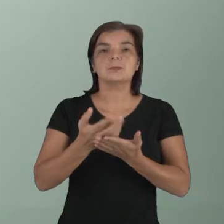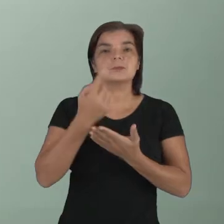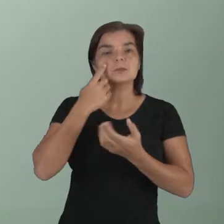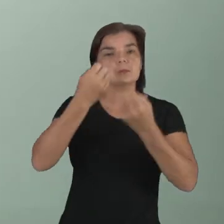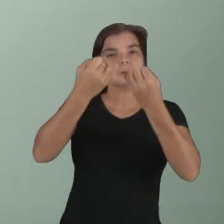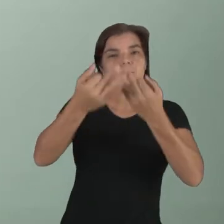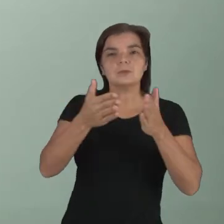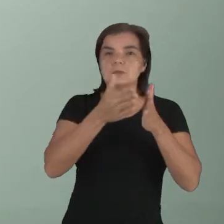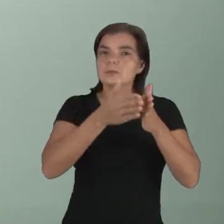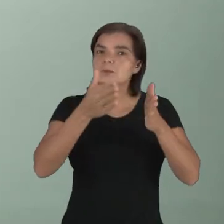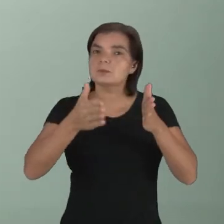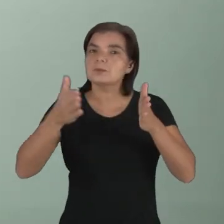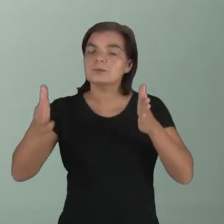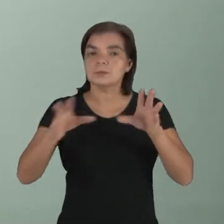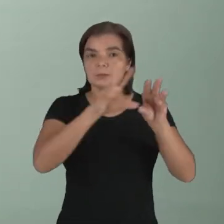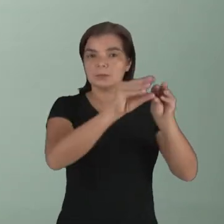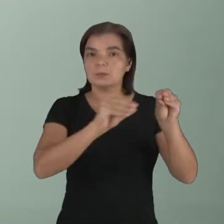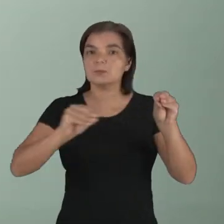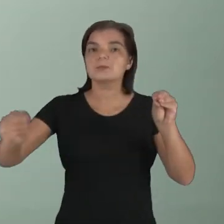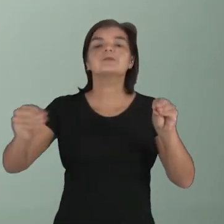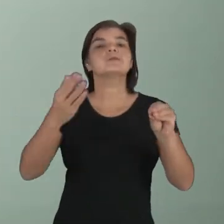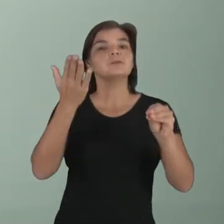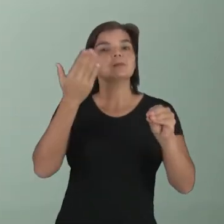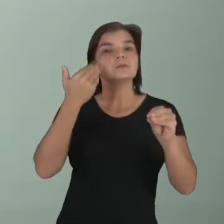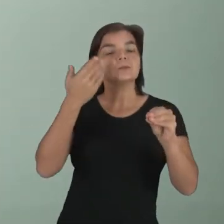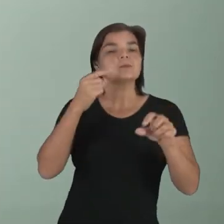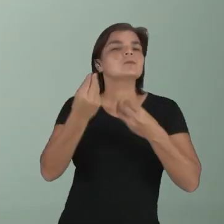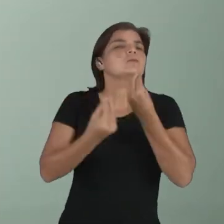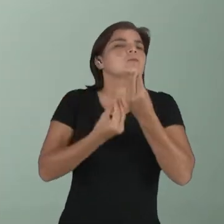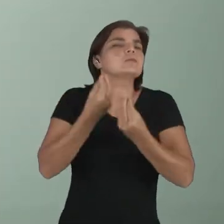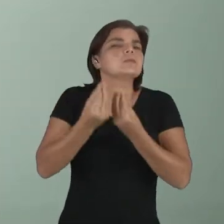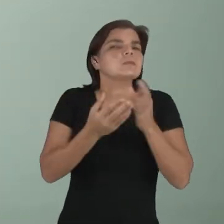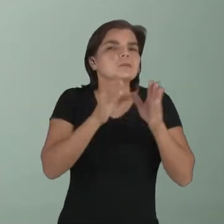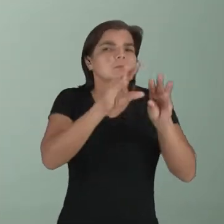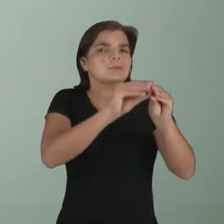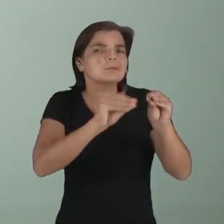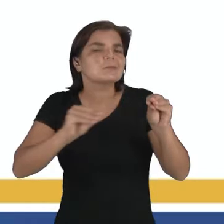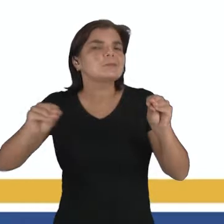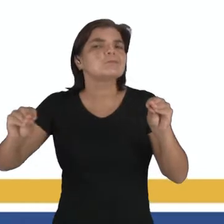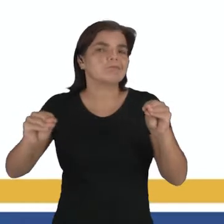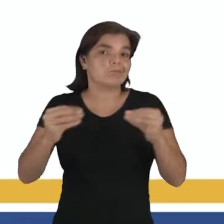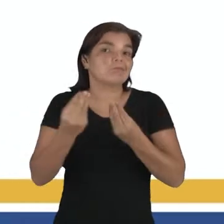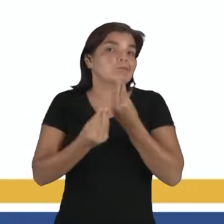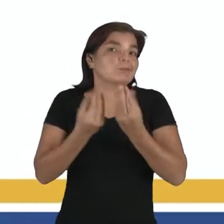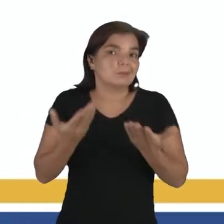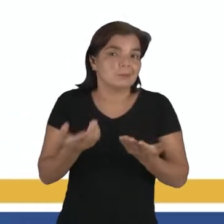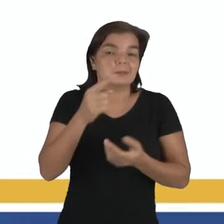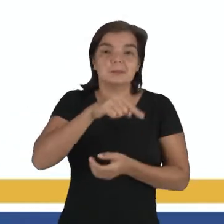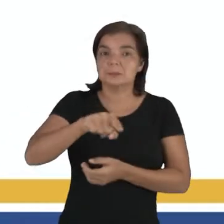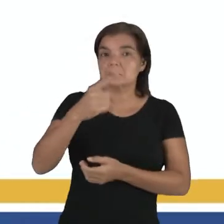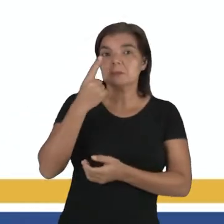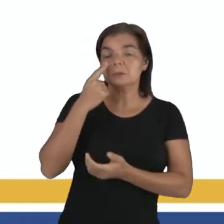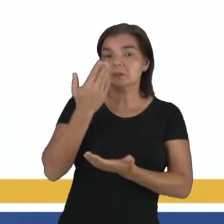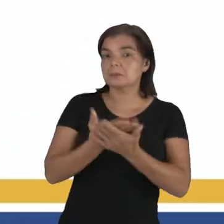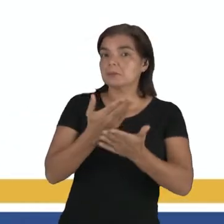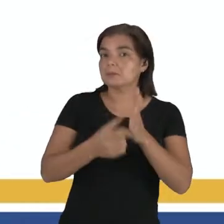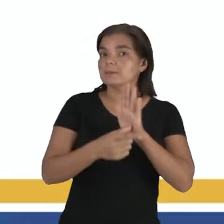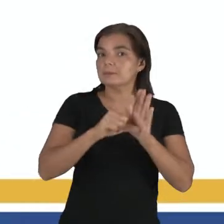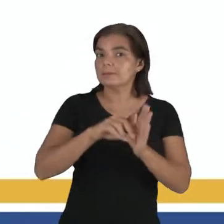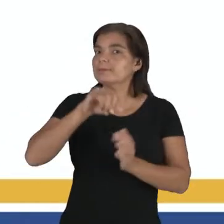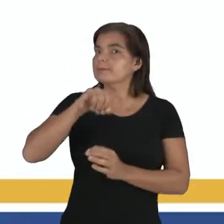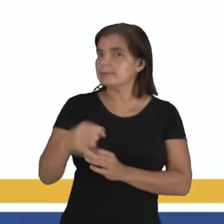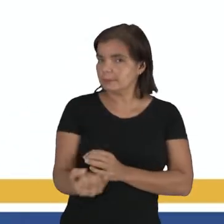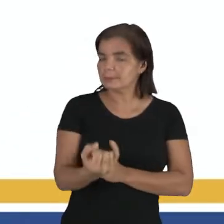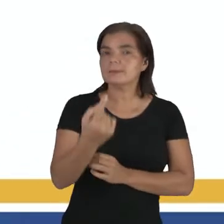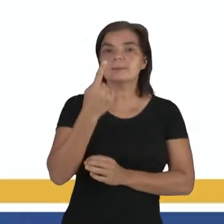para falar dos processos de transferência de calor, primeiro você tem que entender como se dá esse processo de transferência de calor. Se você não viu as aulas anteriores, aproveite